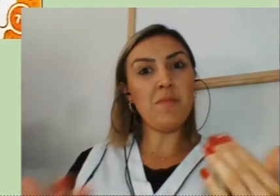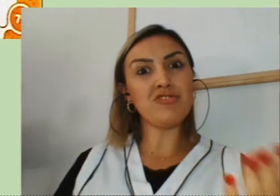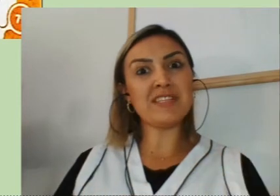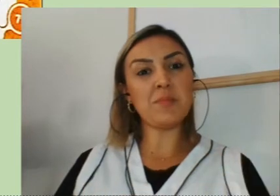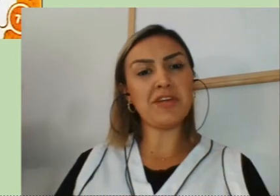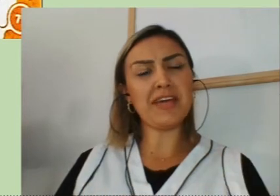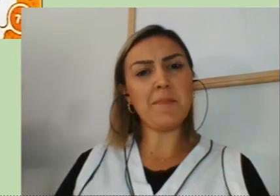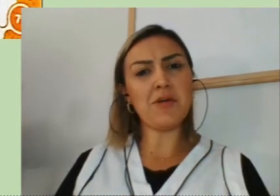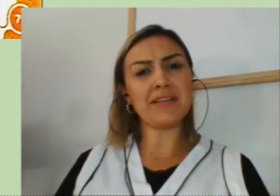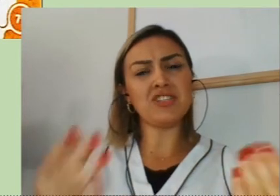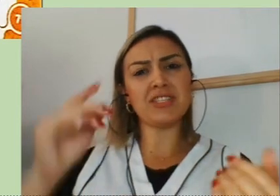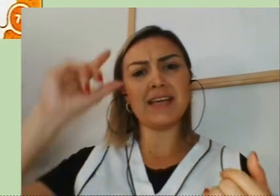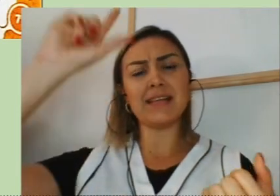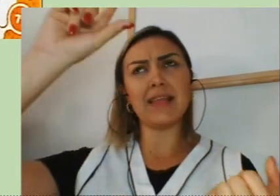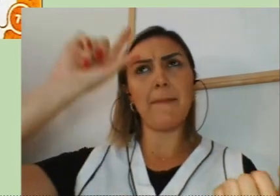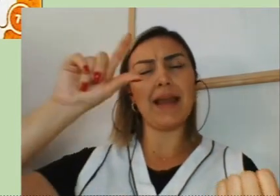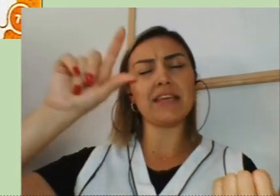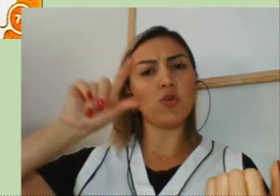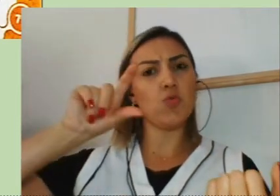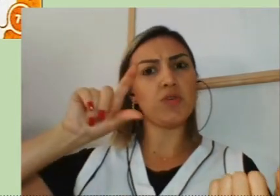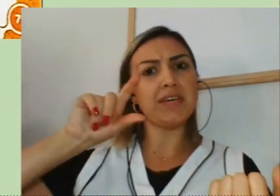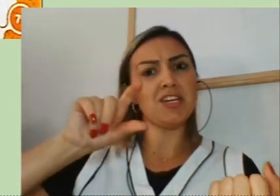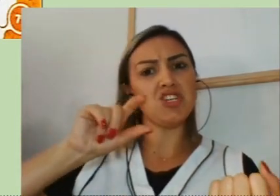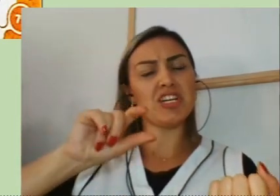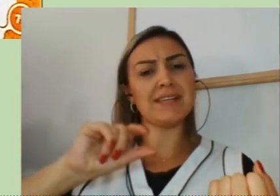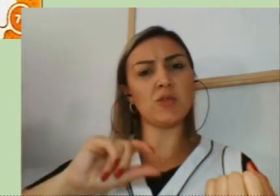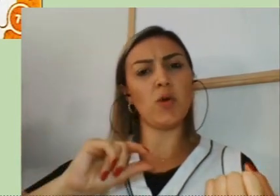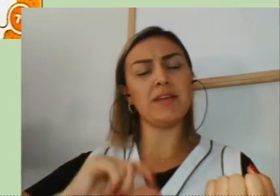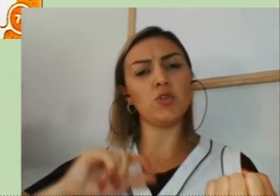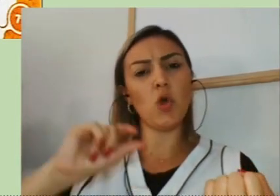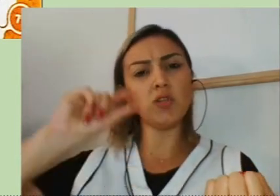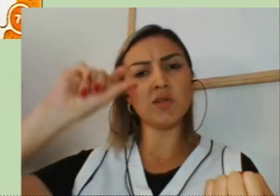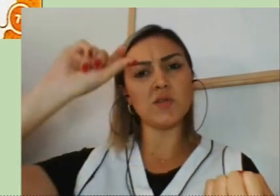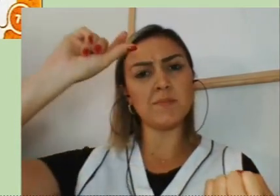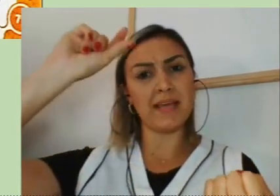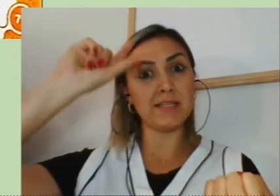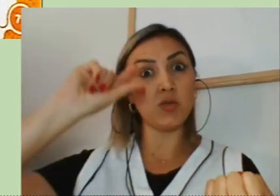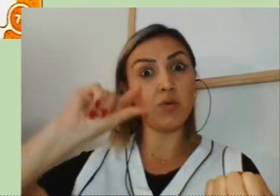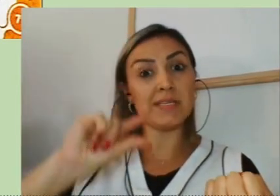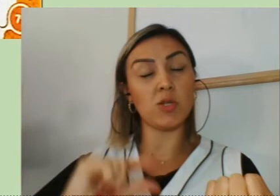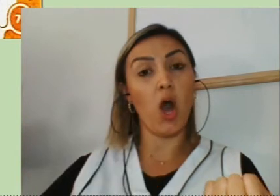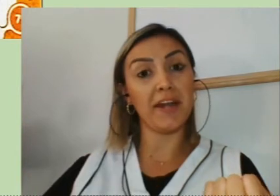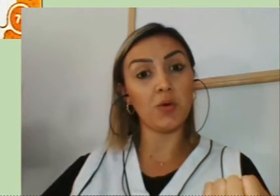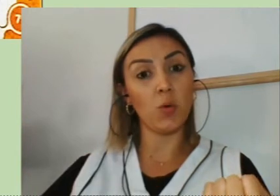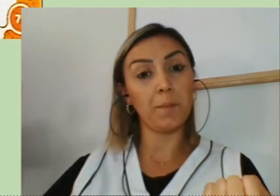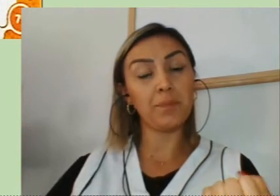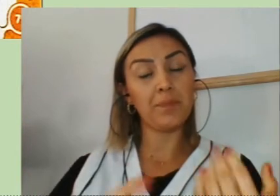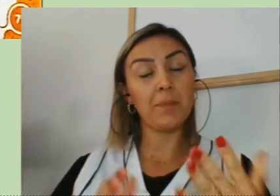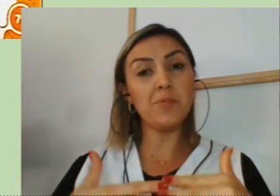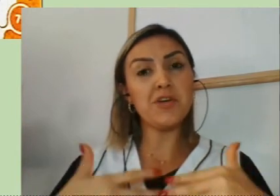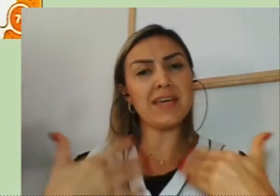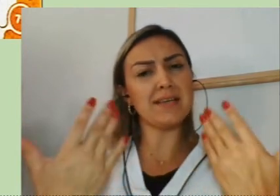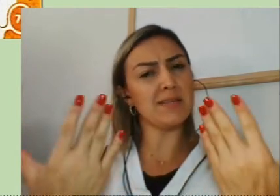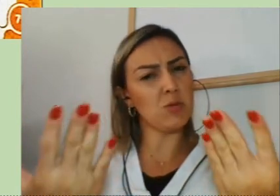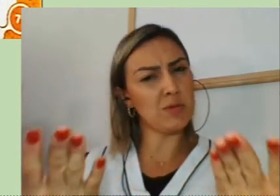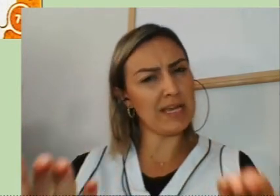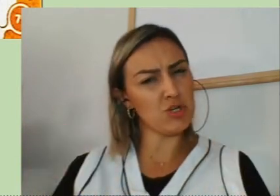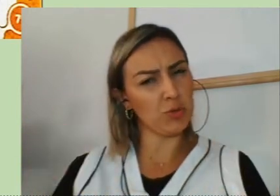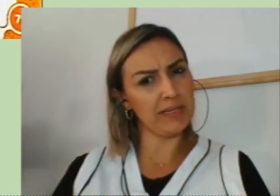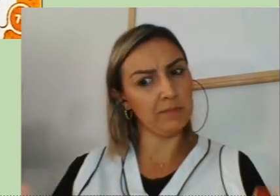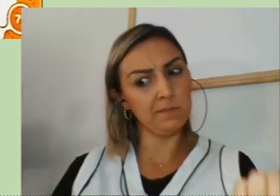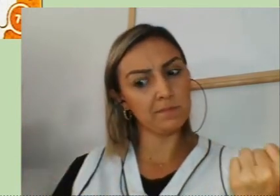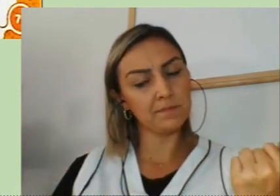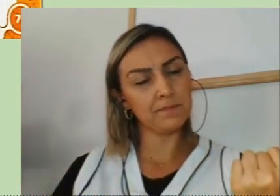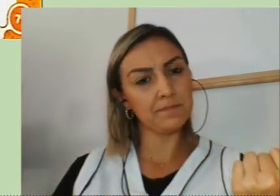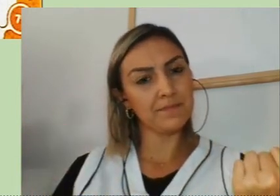Então, como eu disse, por que é importante ter essa tabelinha com o que a gente gastou em todos os meses, o histórico? Por que isso nos